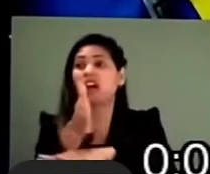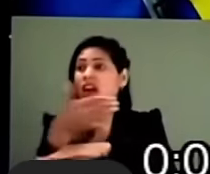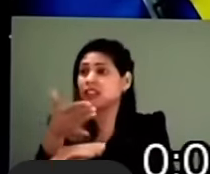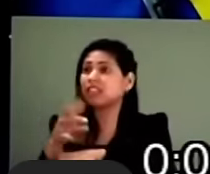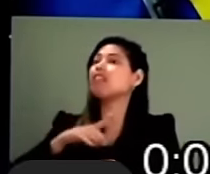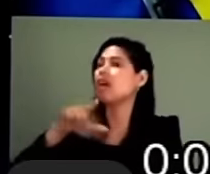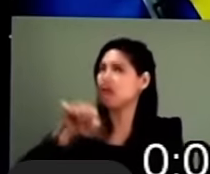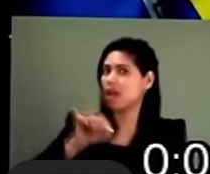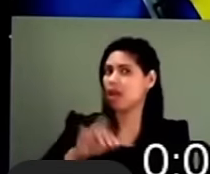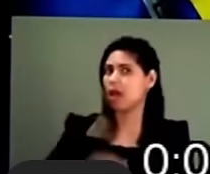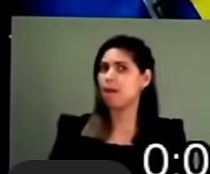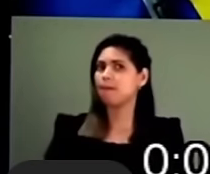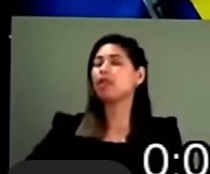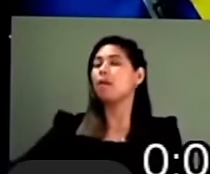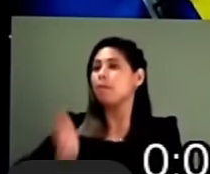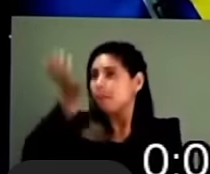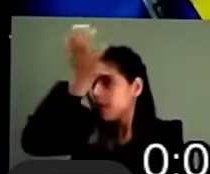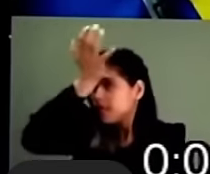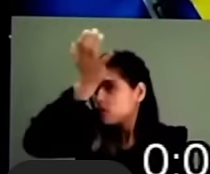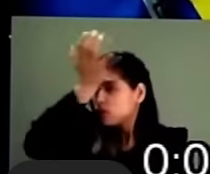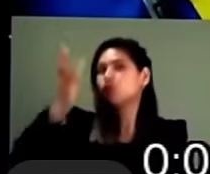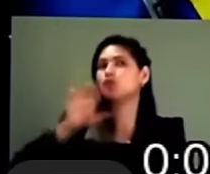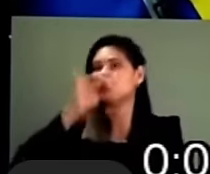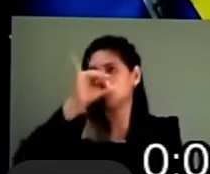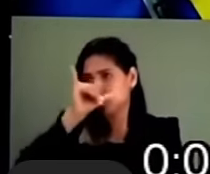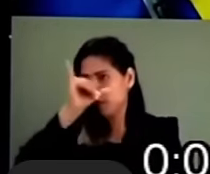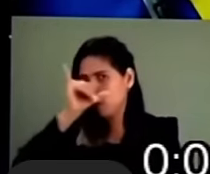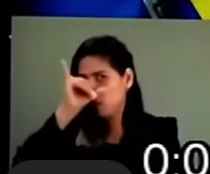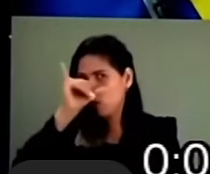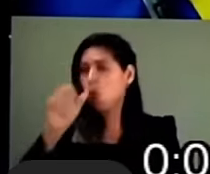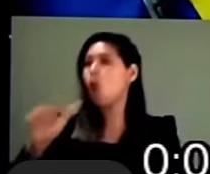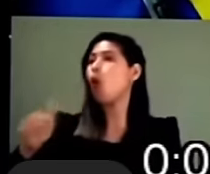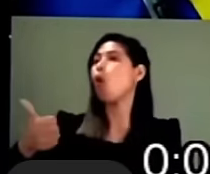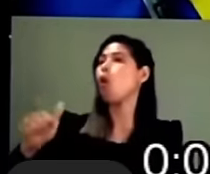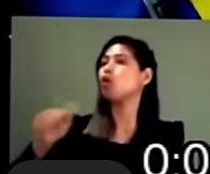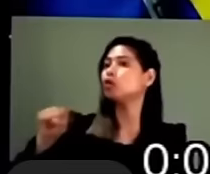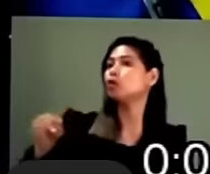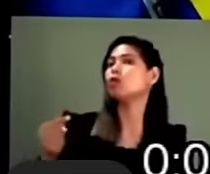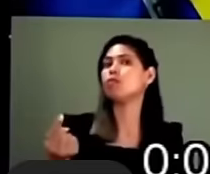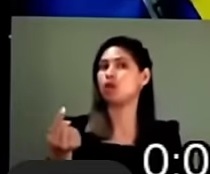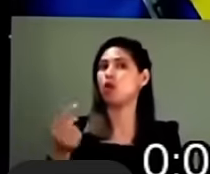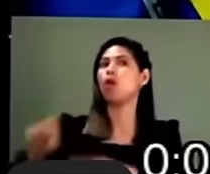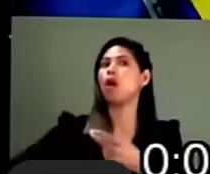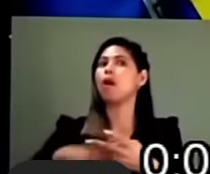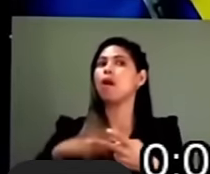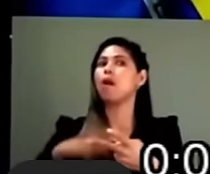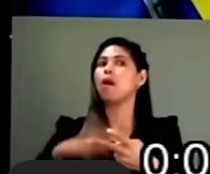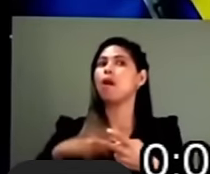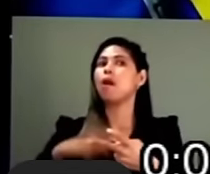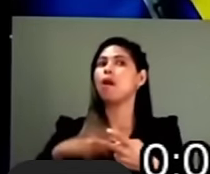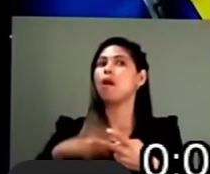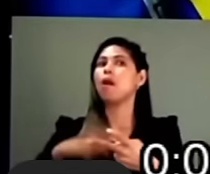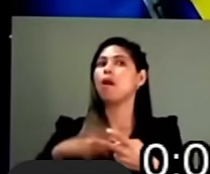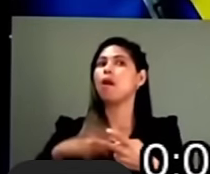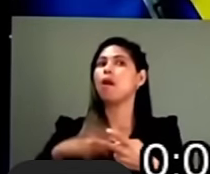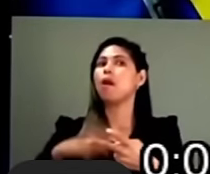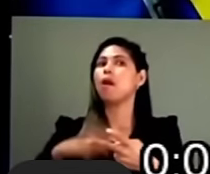11 mil reais. Sabe um aqui também? Eu até gosto dele, viu, gente? Brioche. 20 mil, 20 nem sei o que reais. Que é